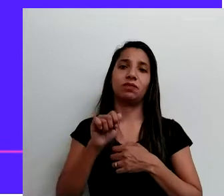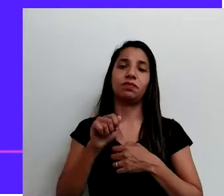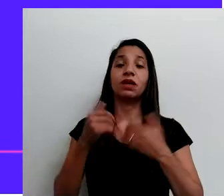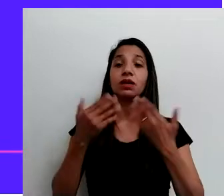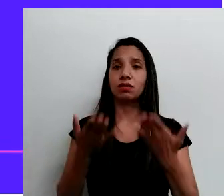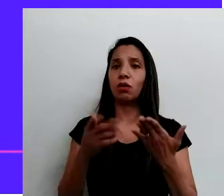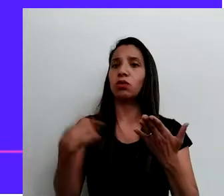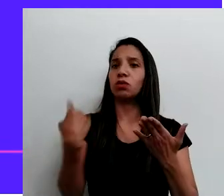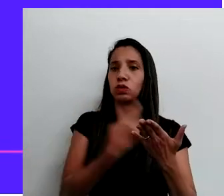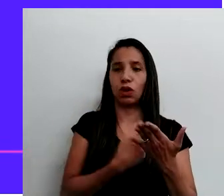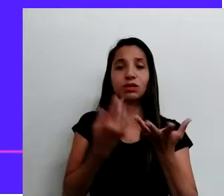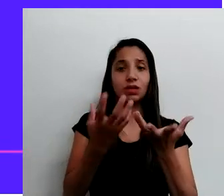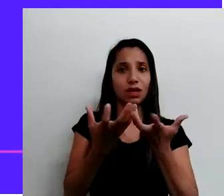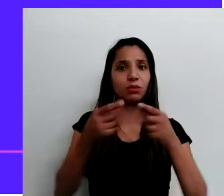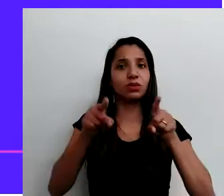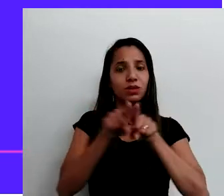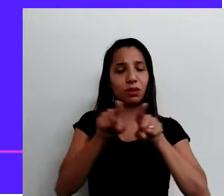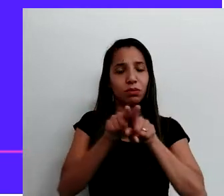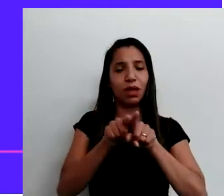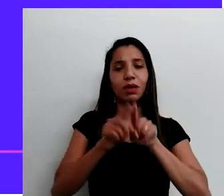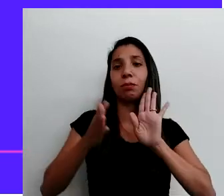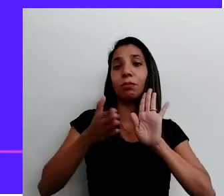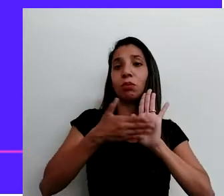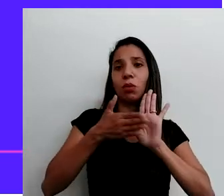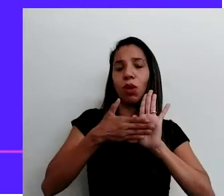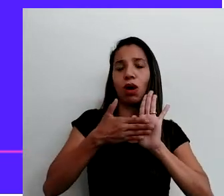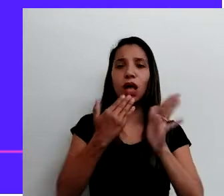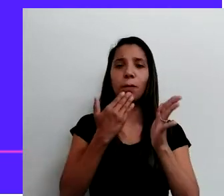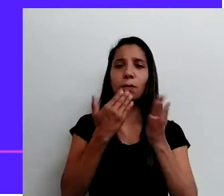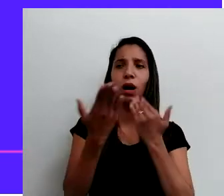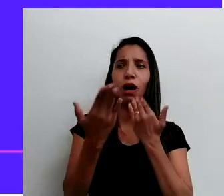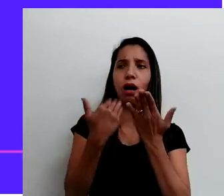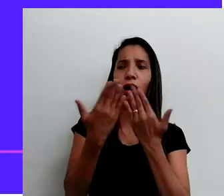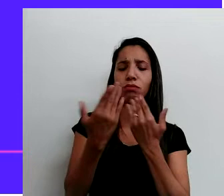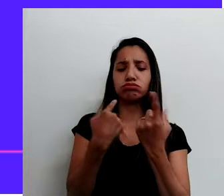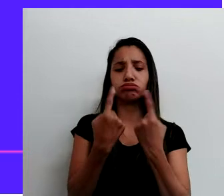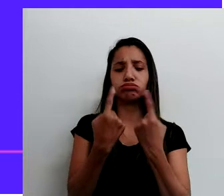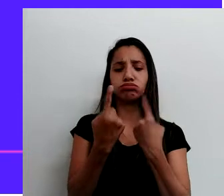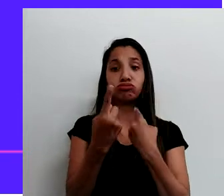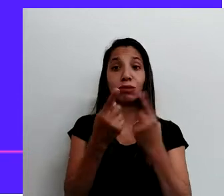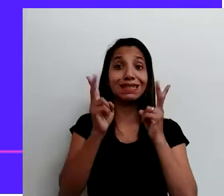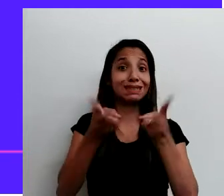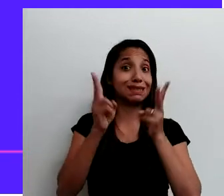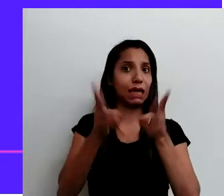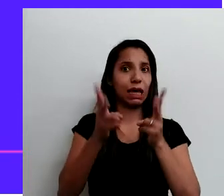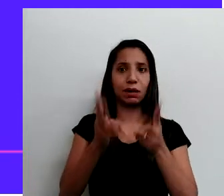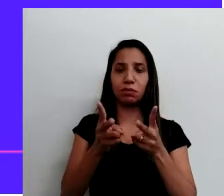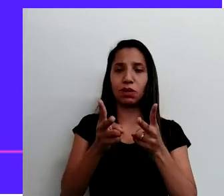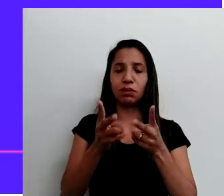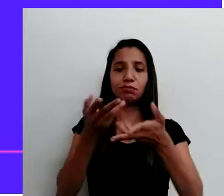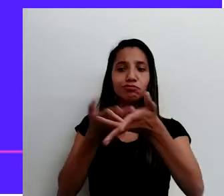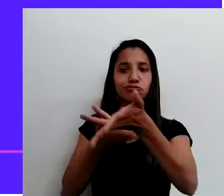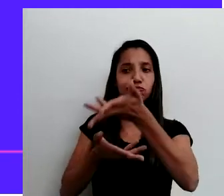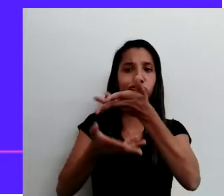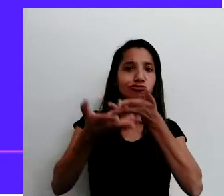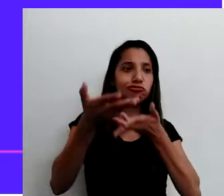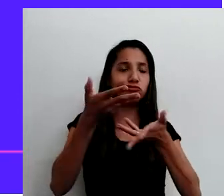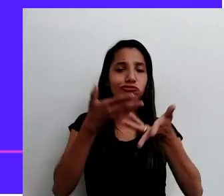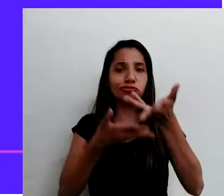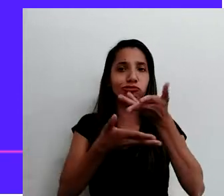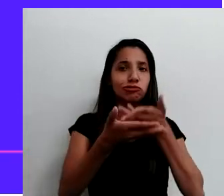então acho que ampliar esses diálogos com quem está pesquisando esses assuntos, para que tenha também